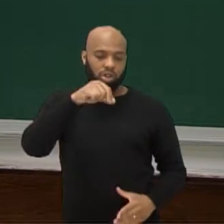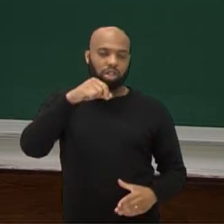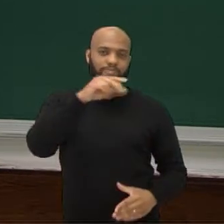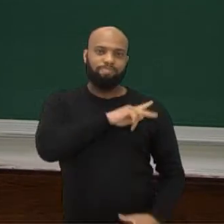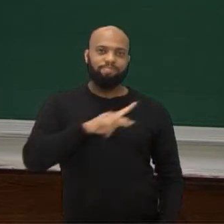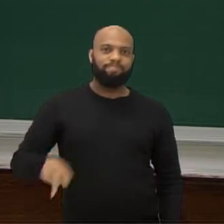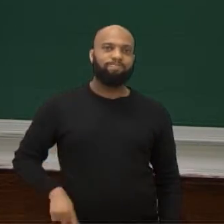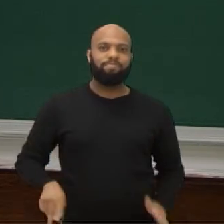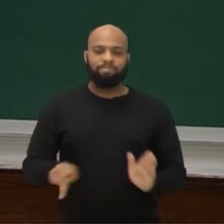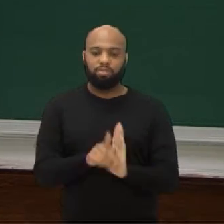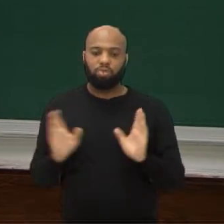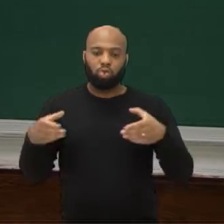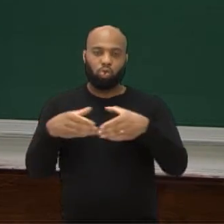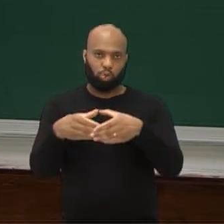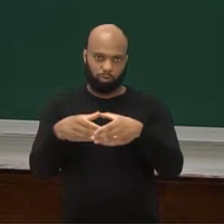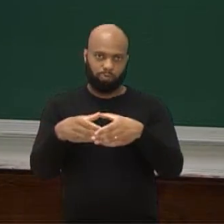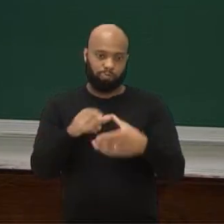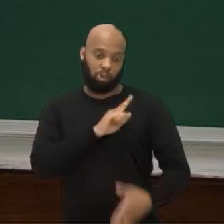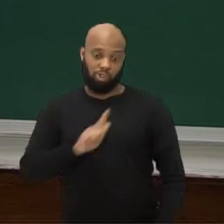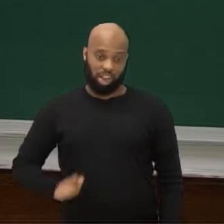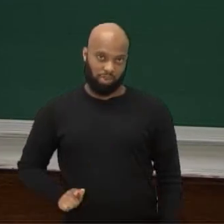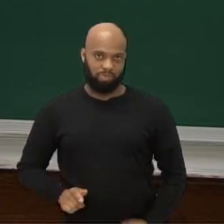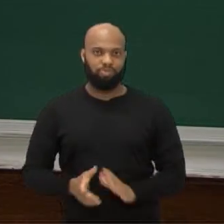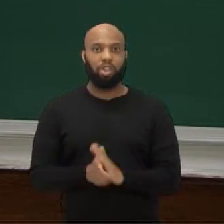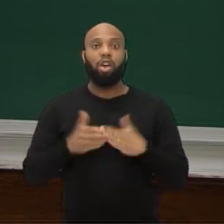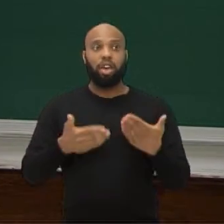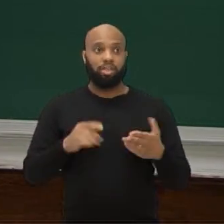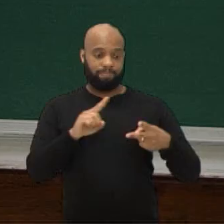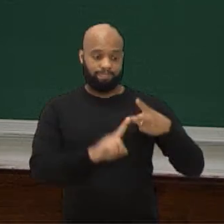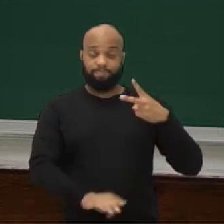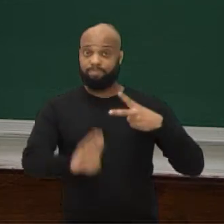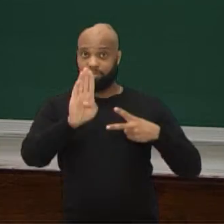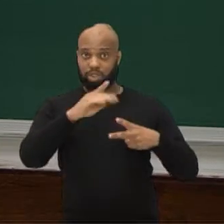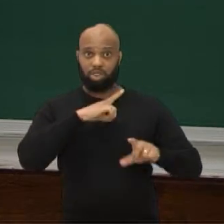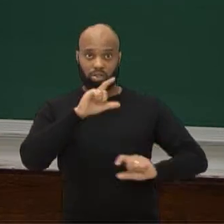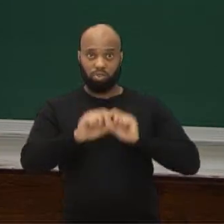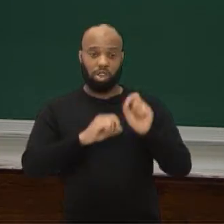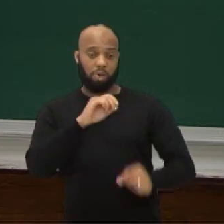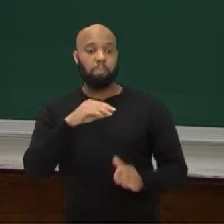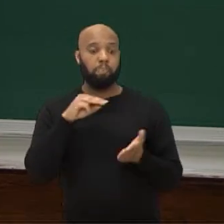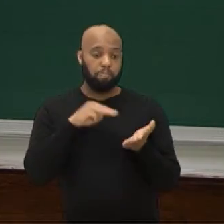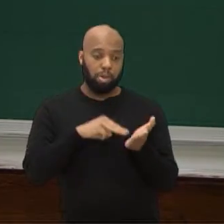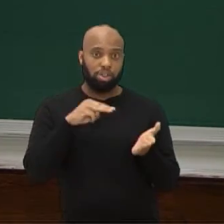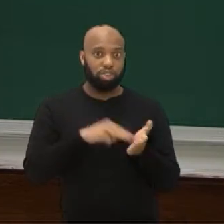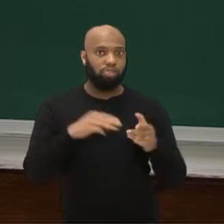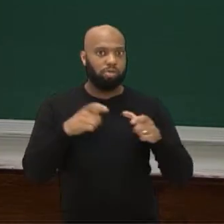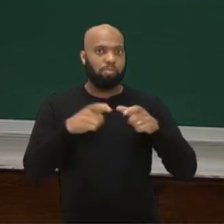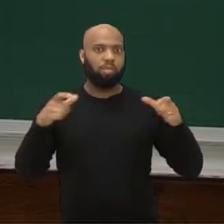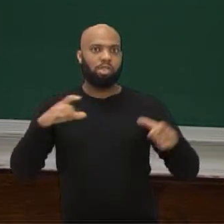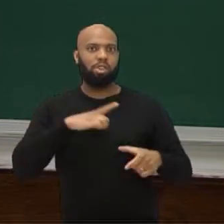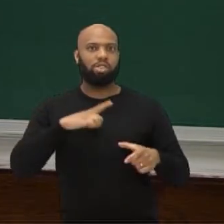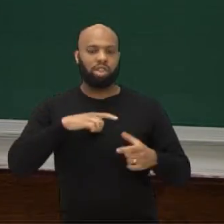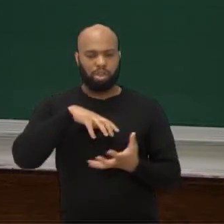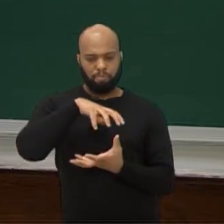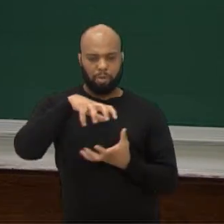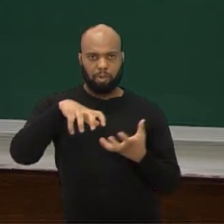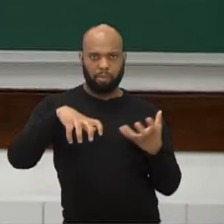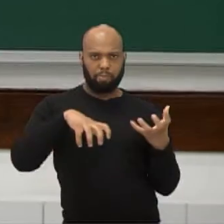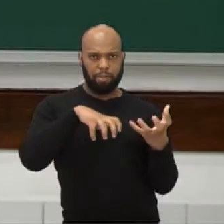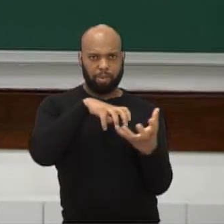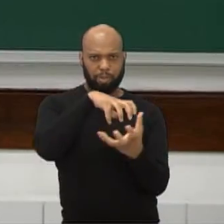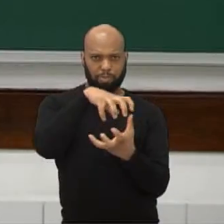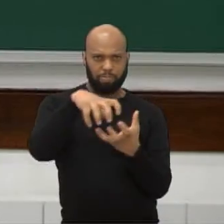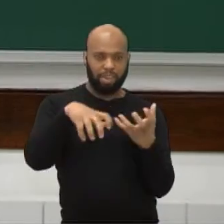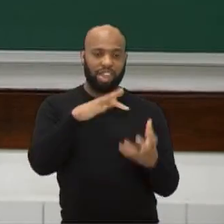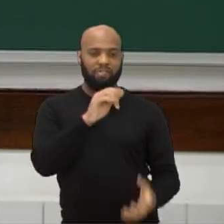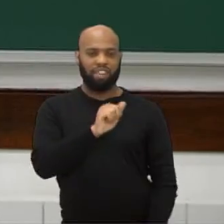província. No item B nós temos um dos grandes motivos, talvez o maior motivo para a Revolução Farroupilha, ou Guerra dos